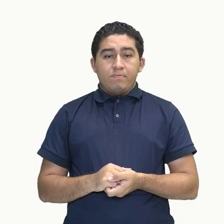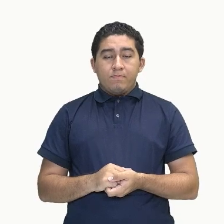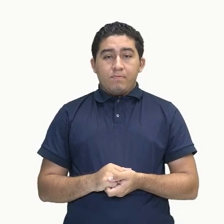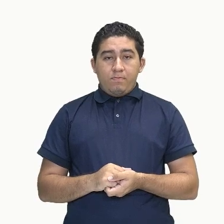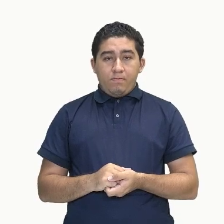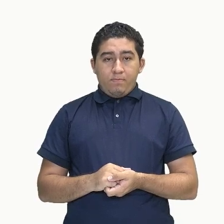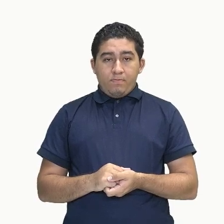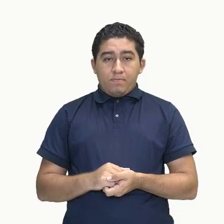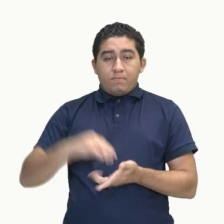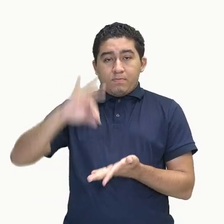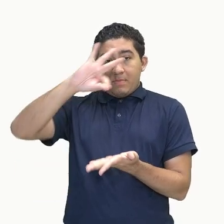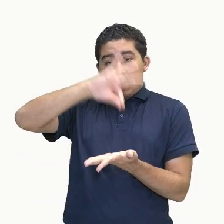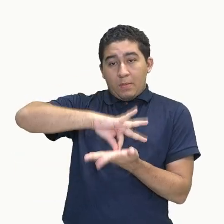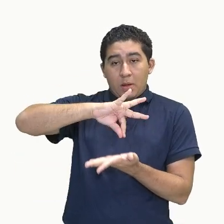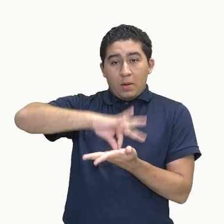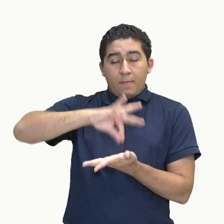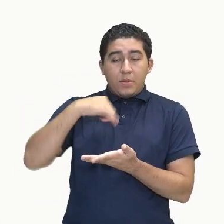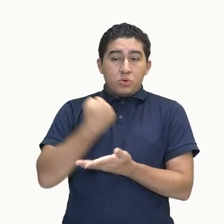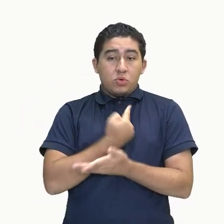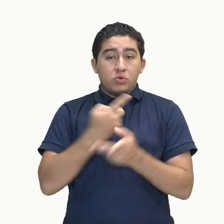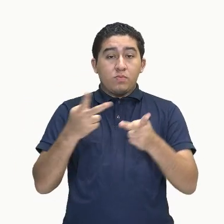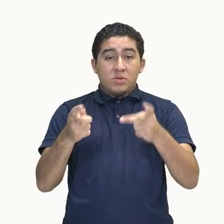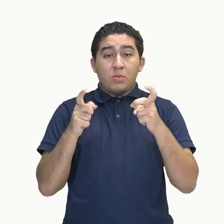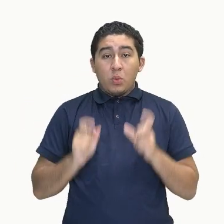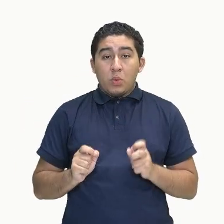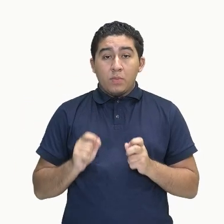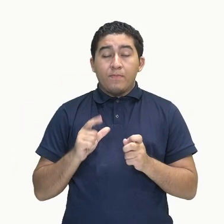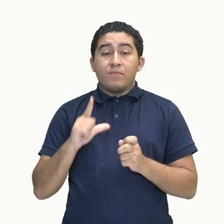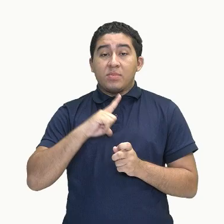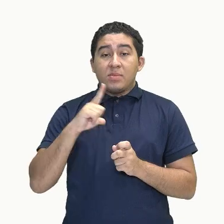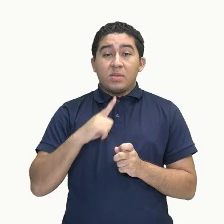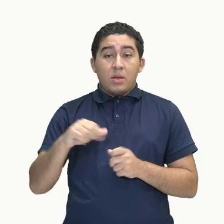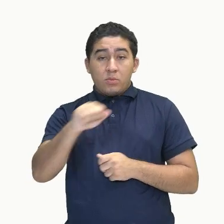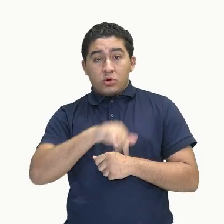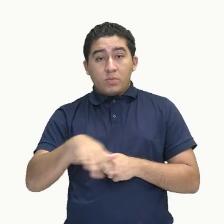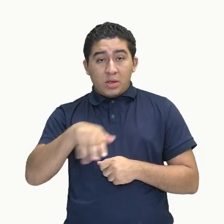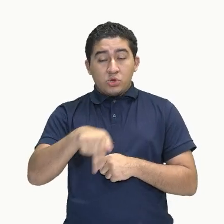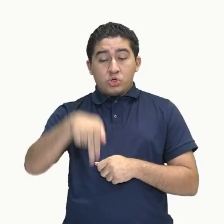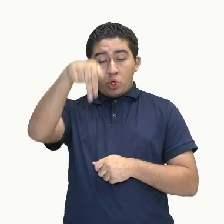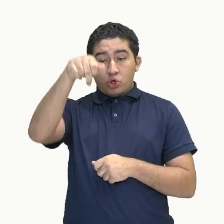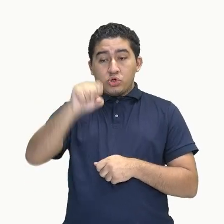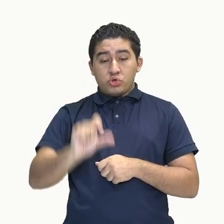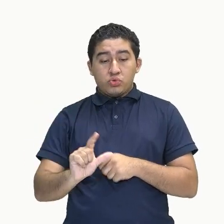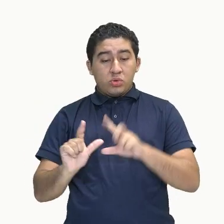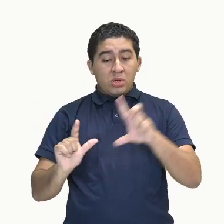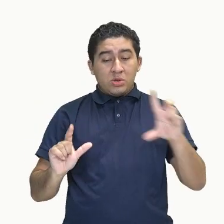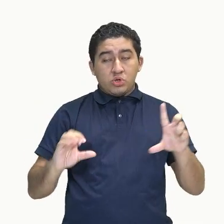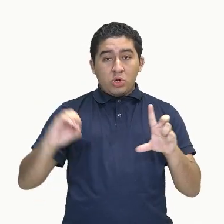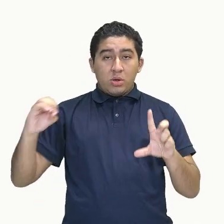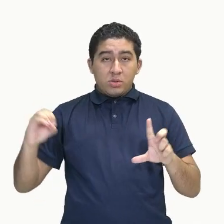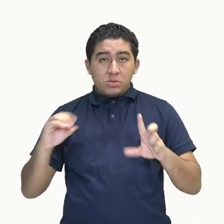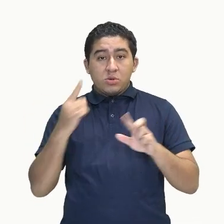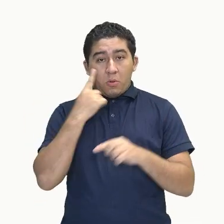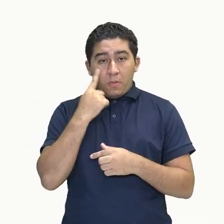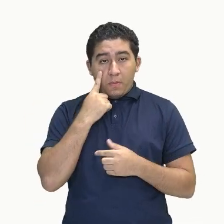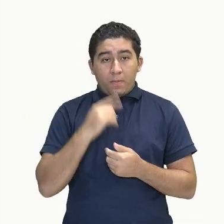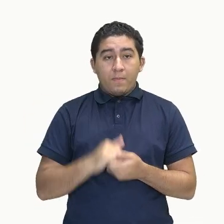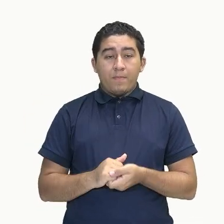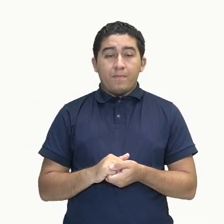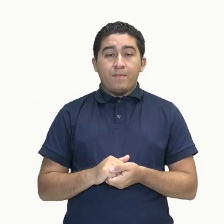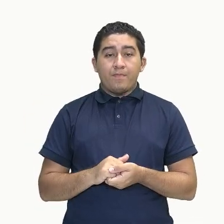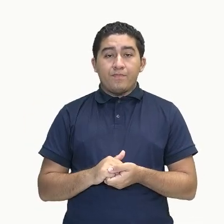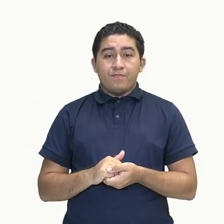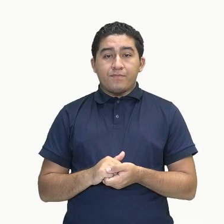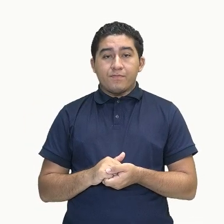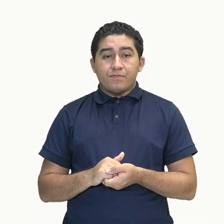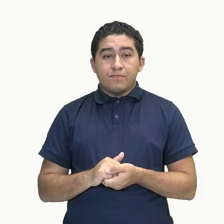os hemisférios que nós verificamos, né? E aí nós temos linha do Equador, que vai dividir